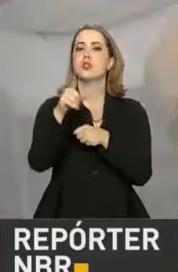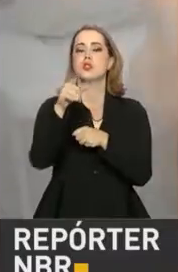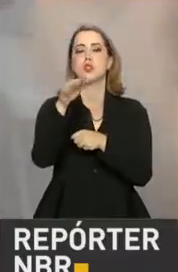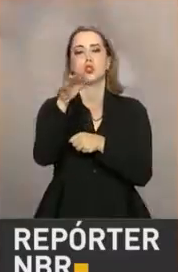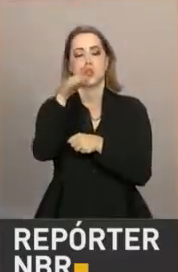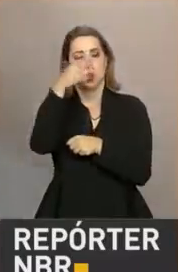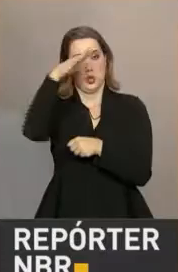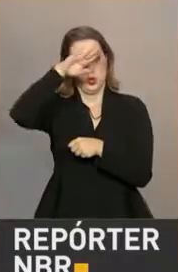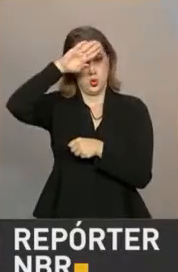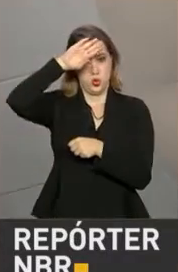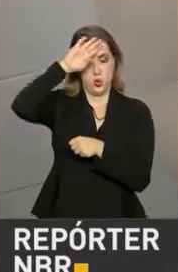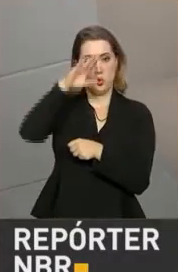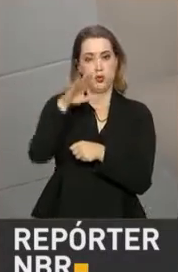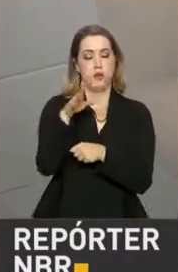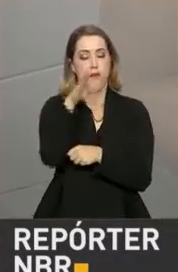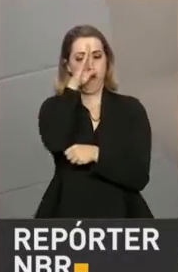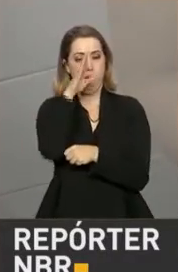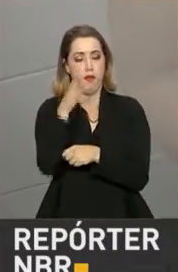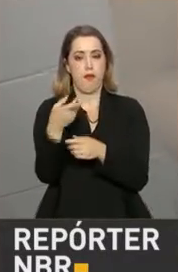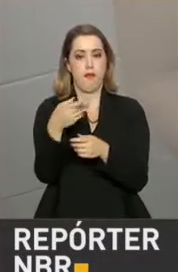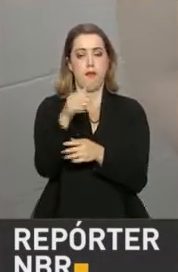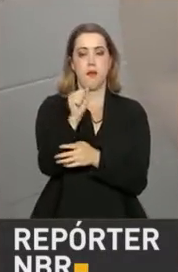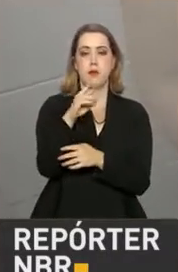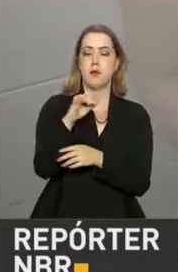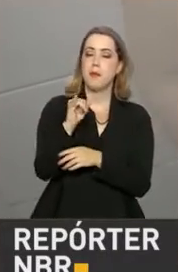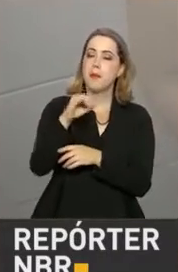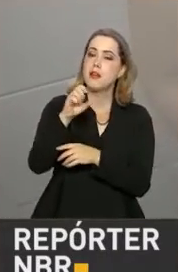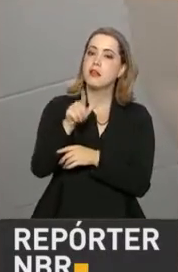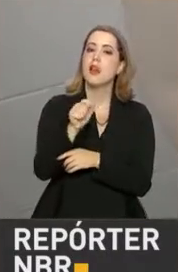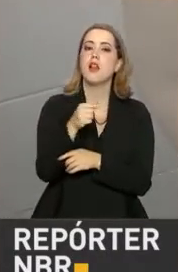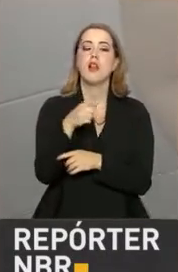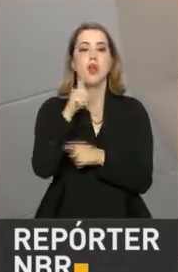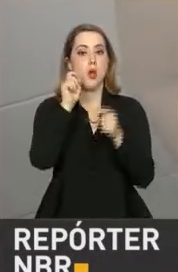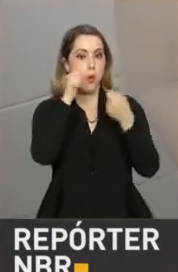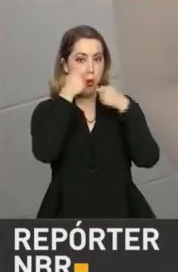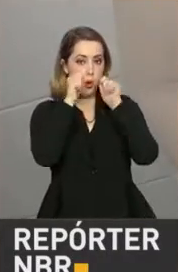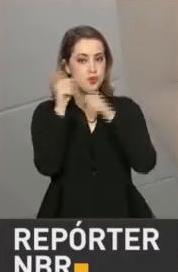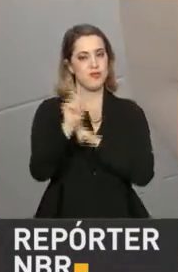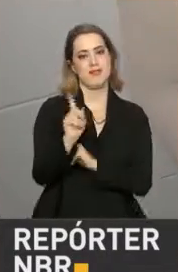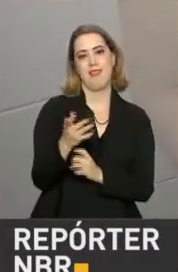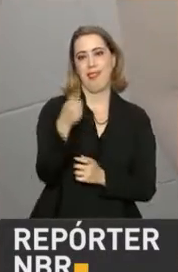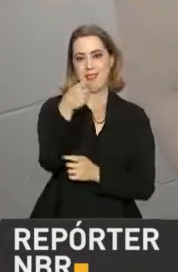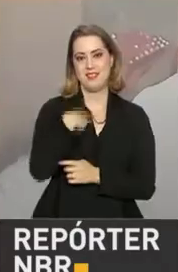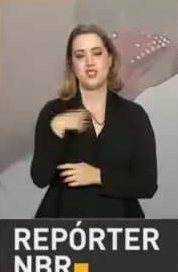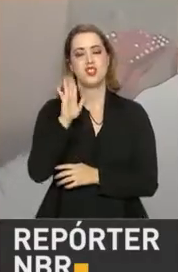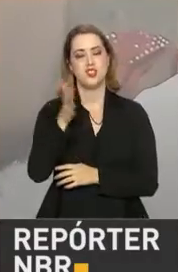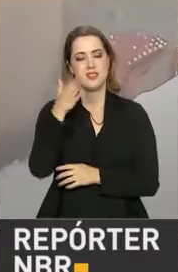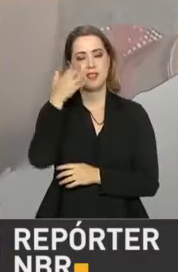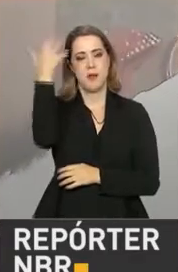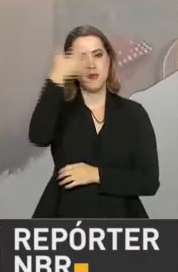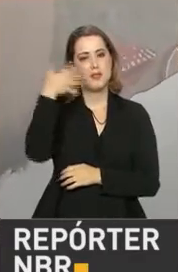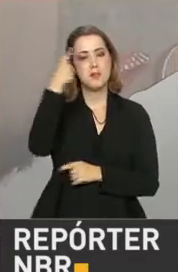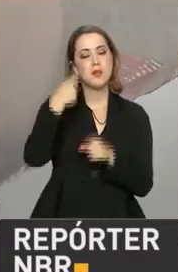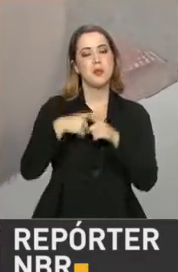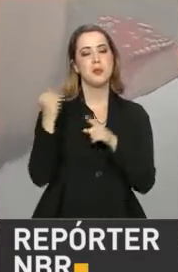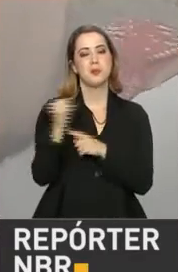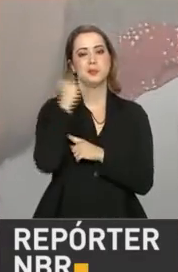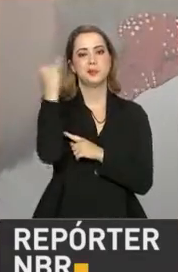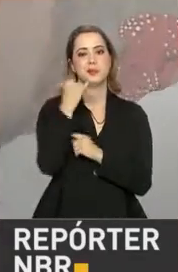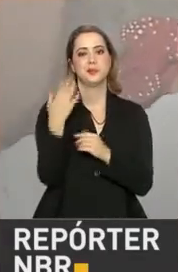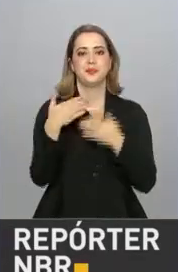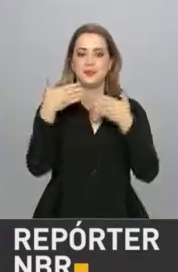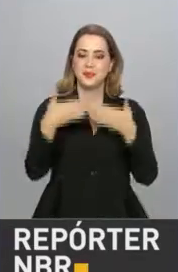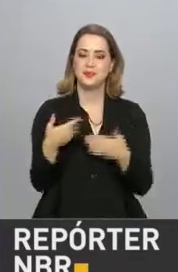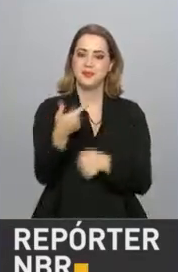na hora da vacina nada de choro a pequenininha já sabe até explicar por que é tão importante encarar as